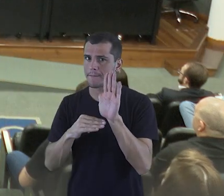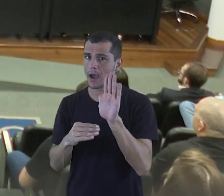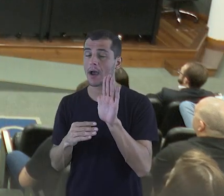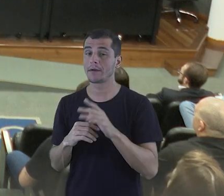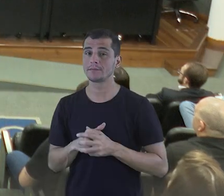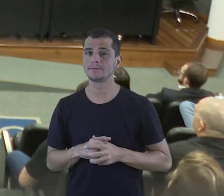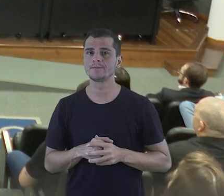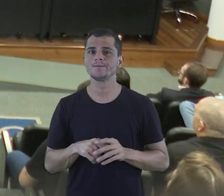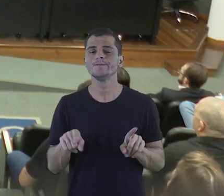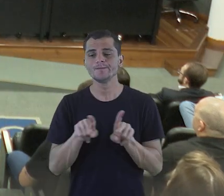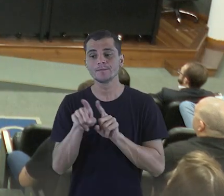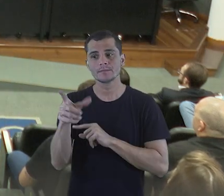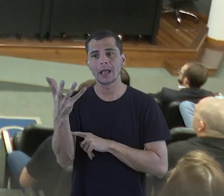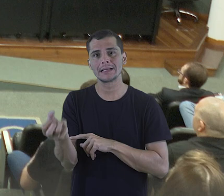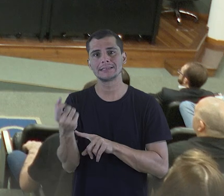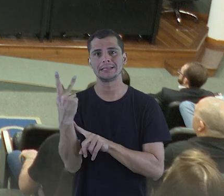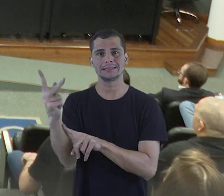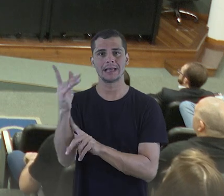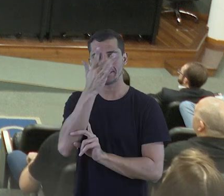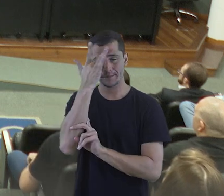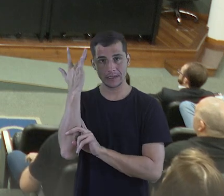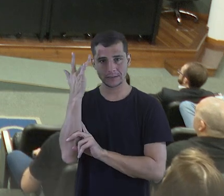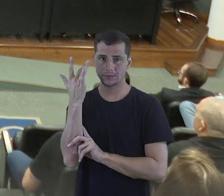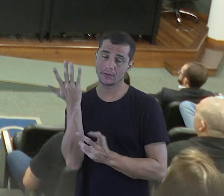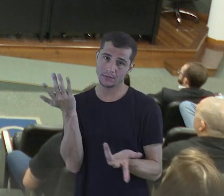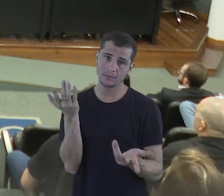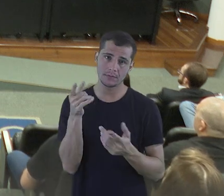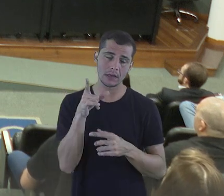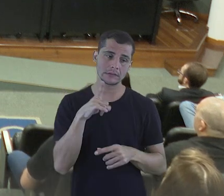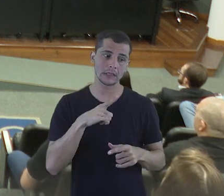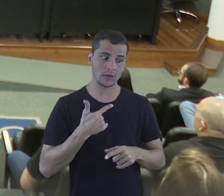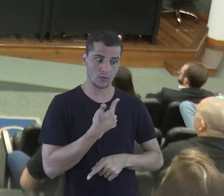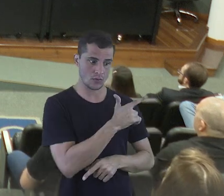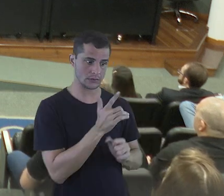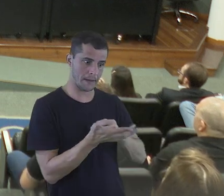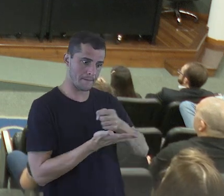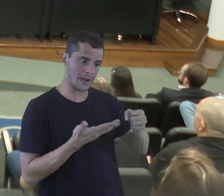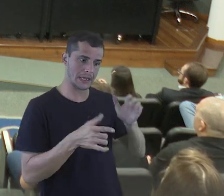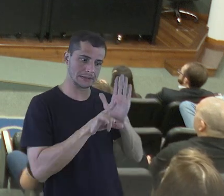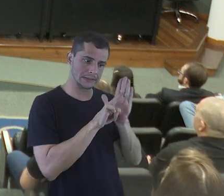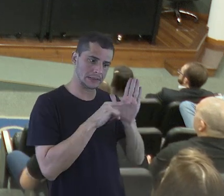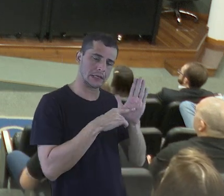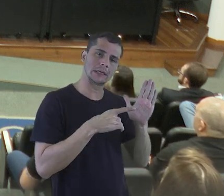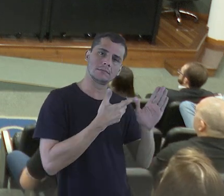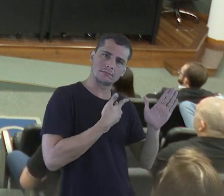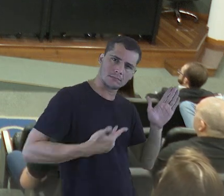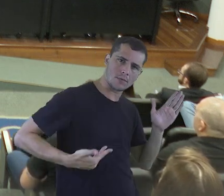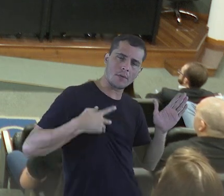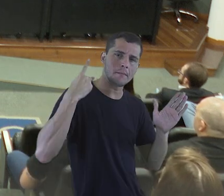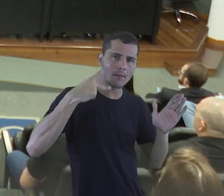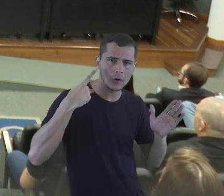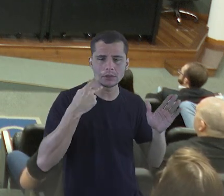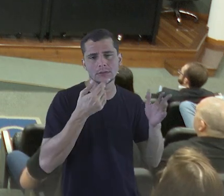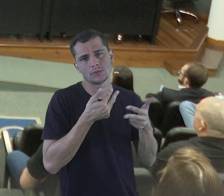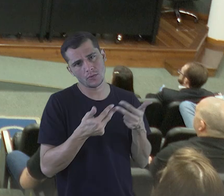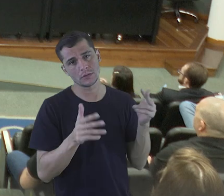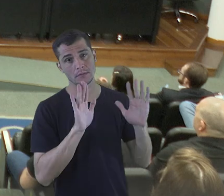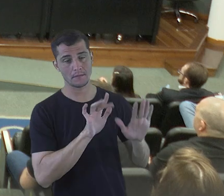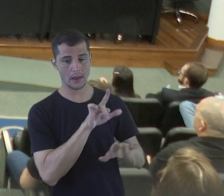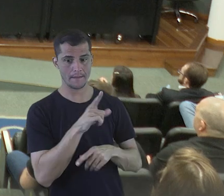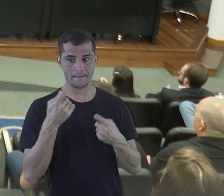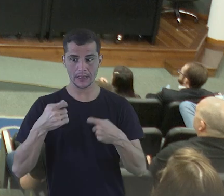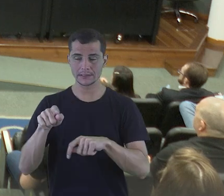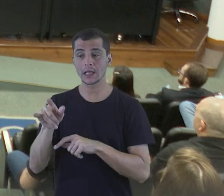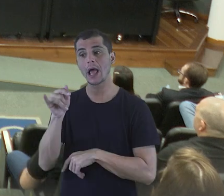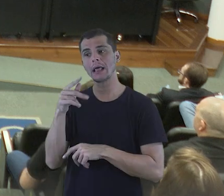caso o consentimento se se tratar de outra base legal ou não política pública etc e tal não né mas terminei o tratamento